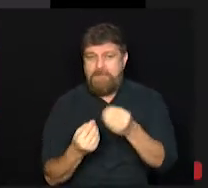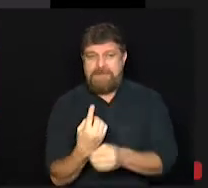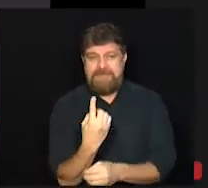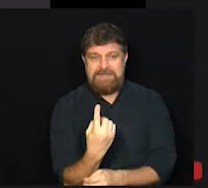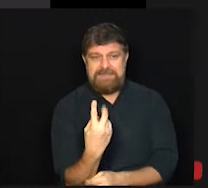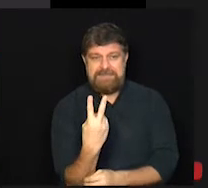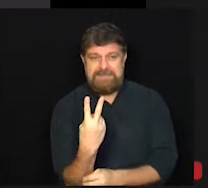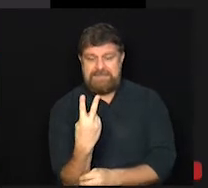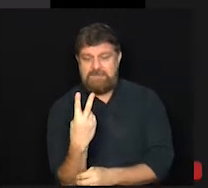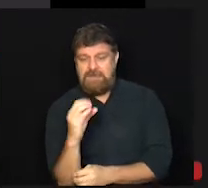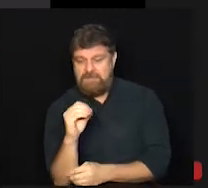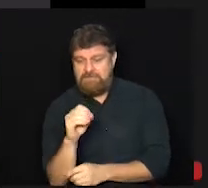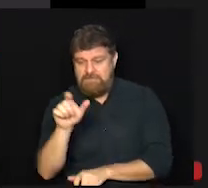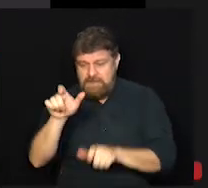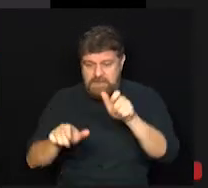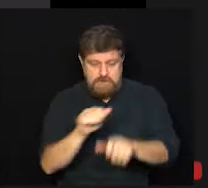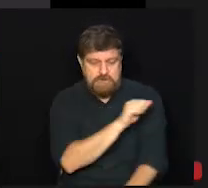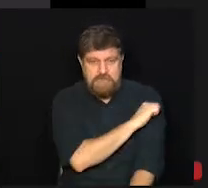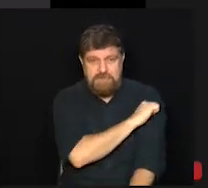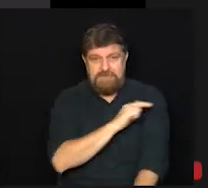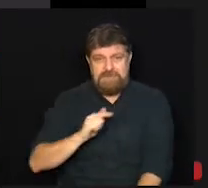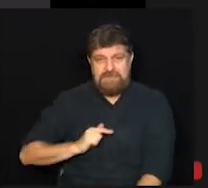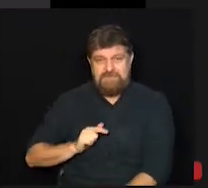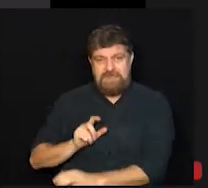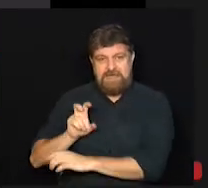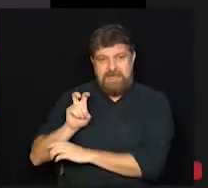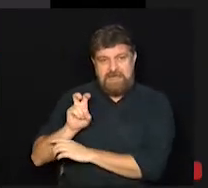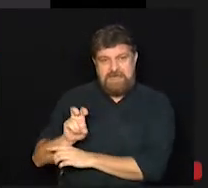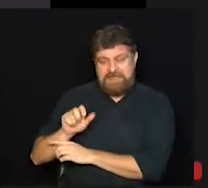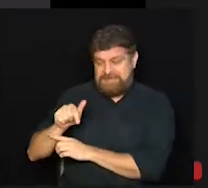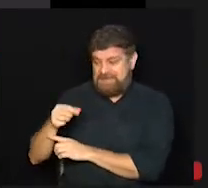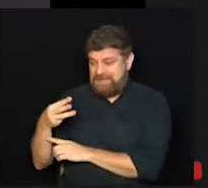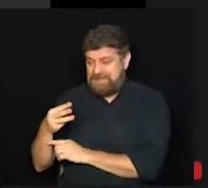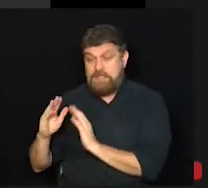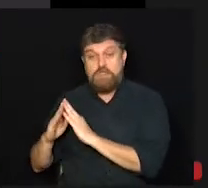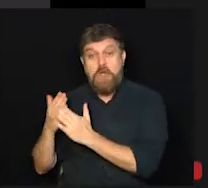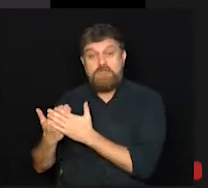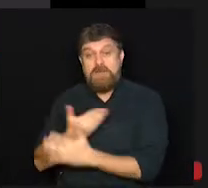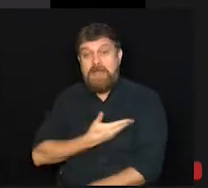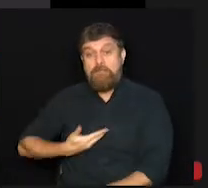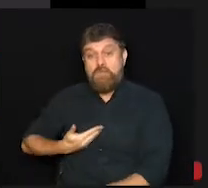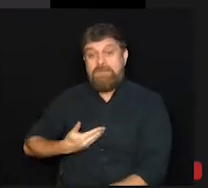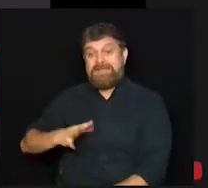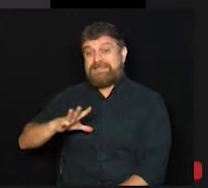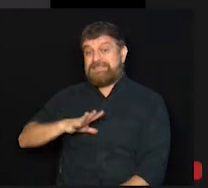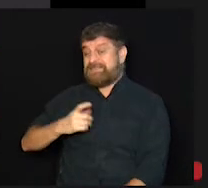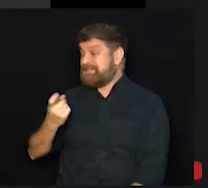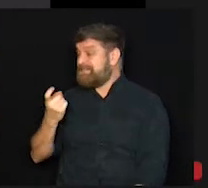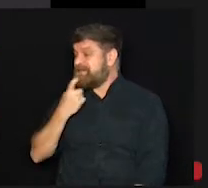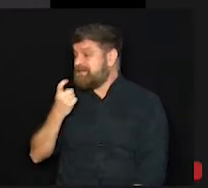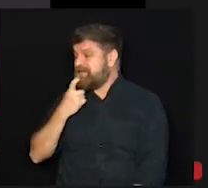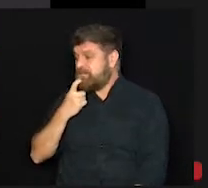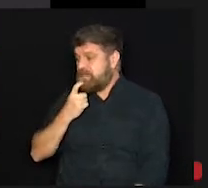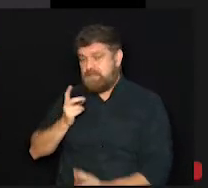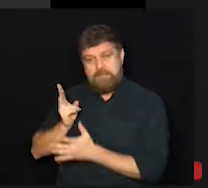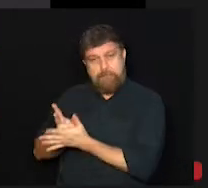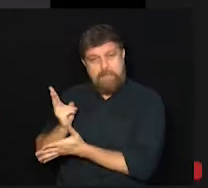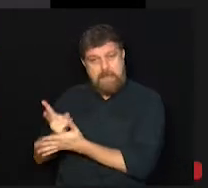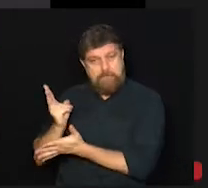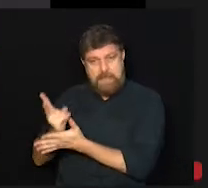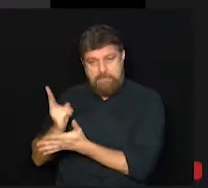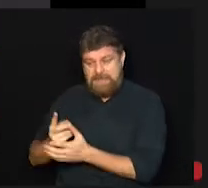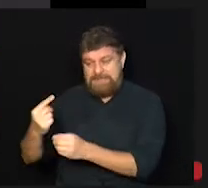vagas, 573 inscritos, lembrando que esses são só de Campinas, só escolas públicas de Campinas, não pode entrar de outro